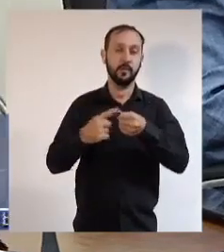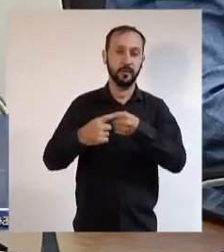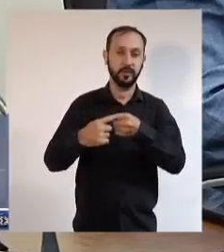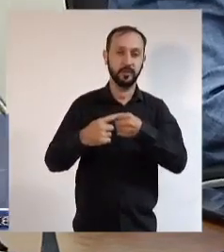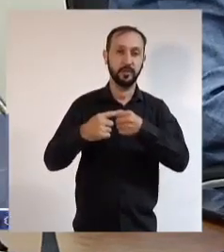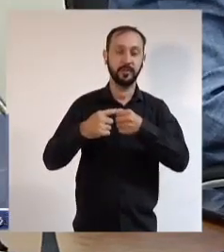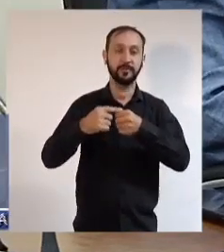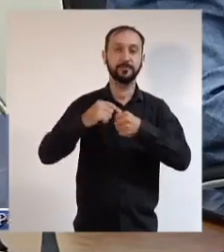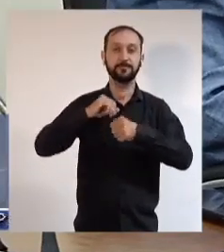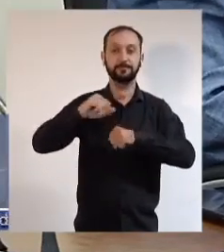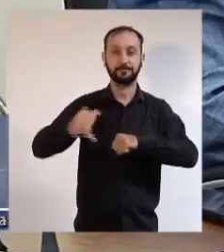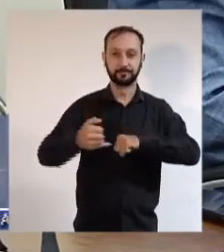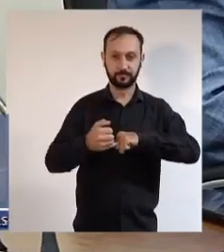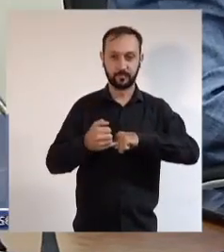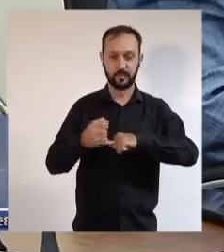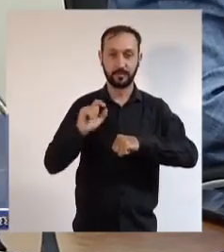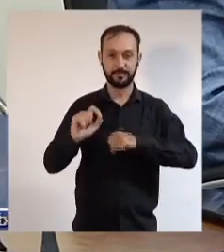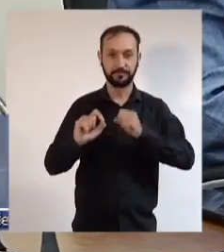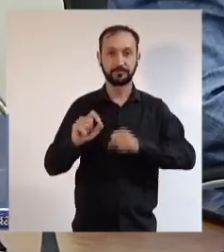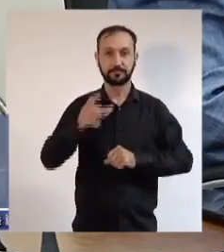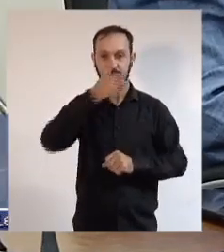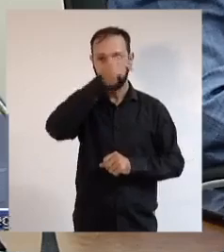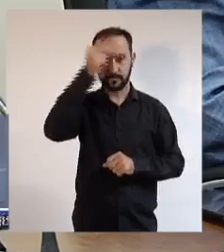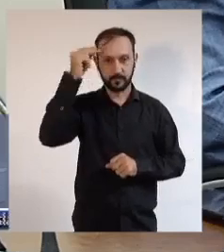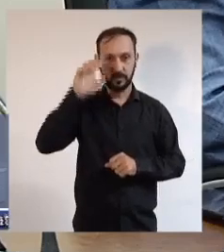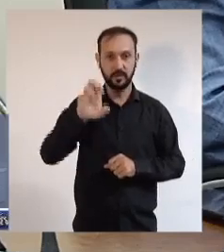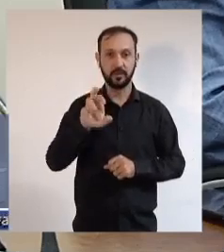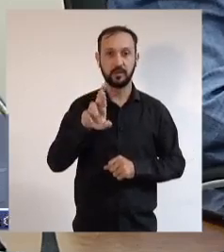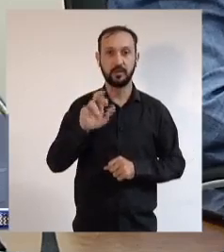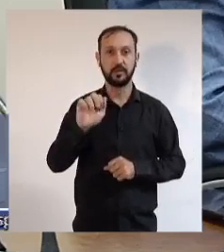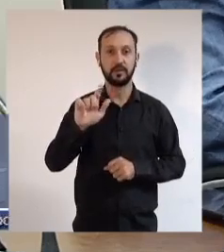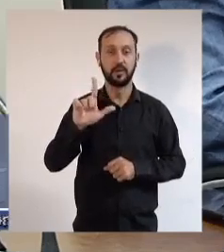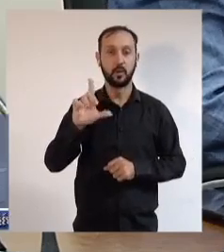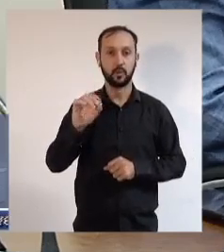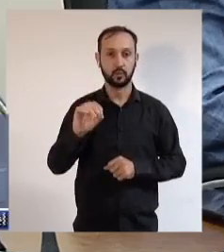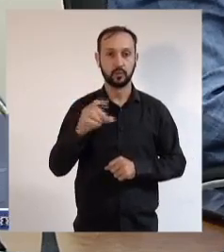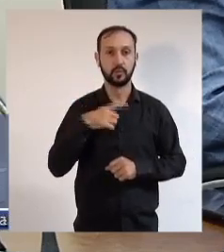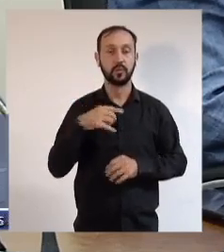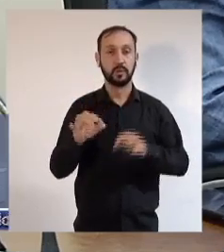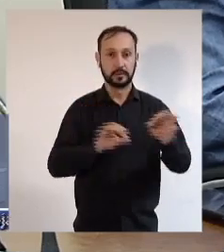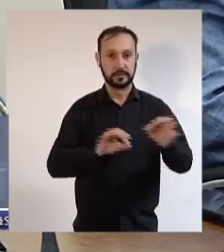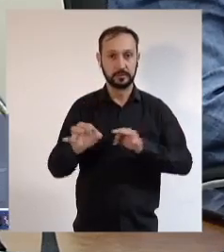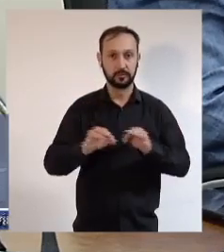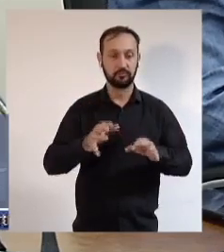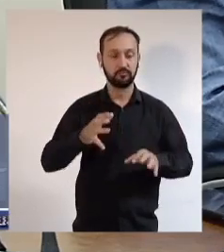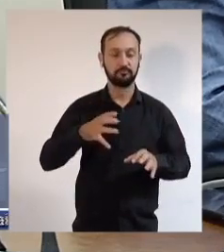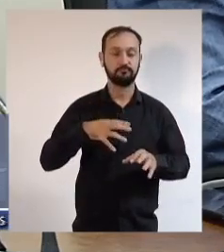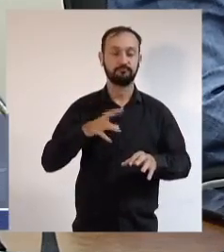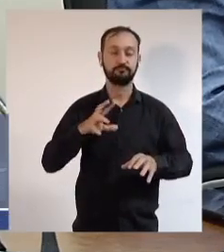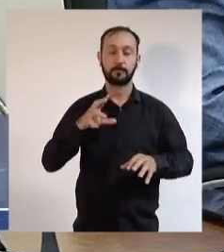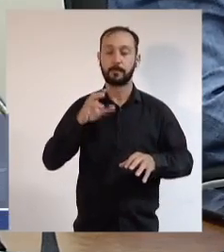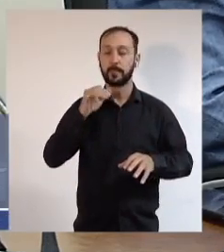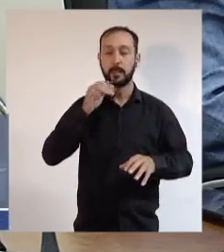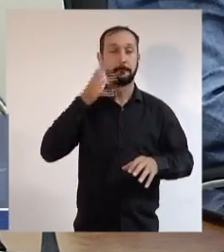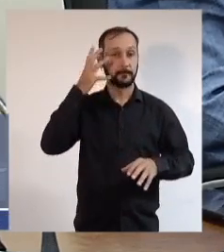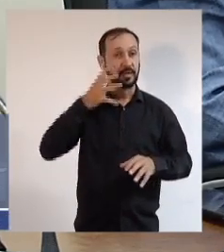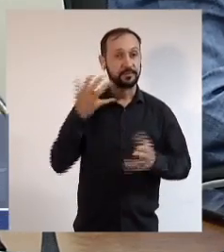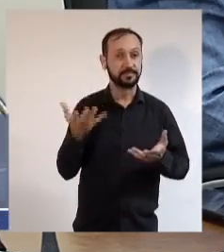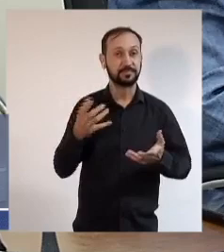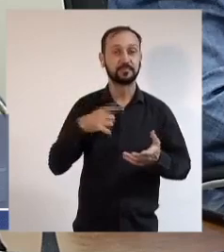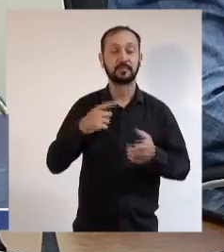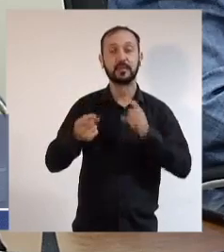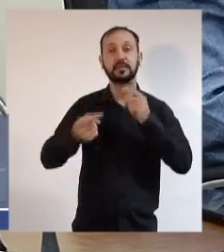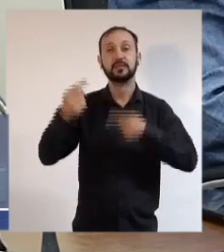onde o prefeito heraldo promoveu uma audiência pública para discutir a